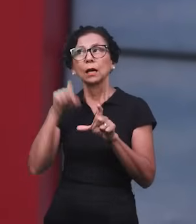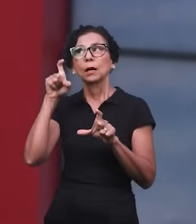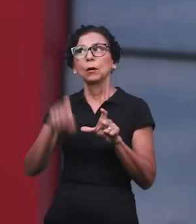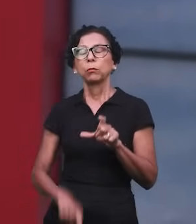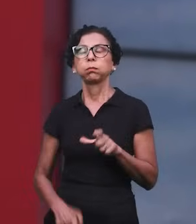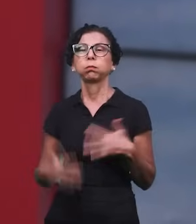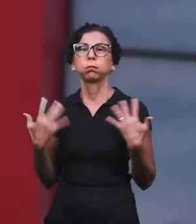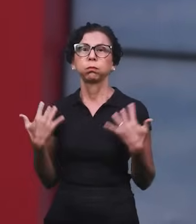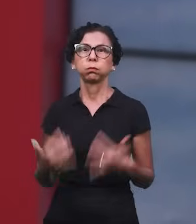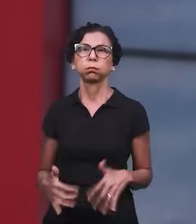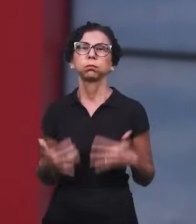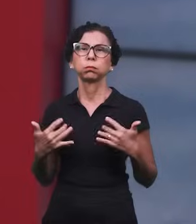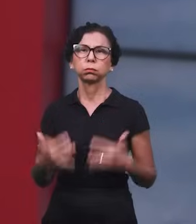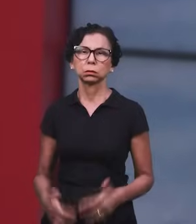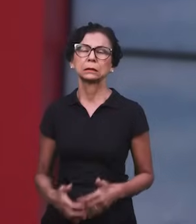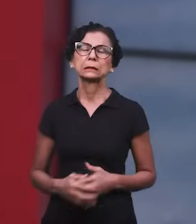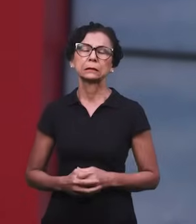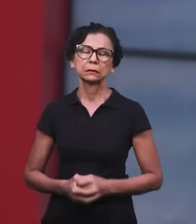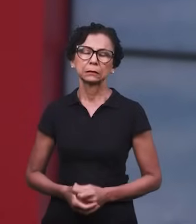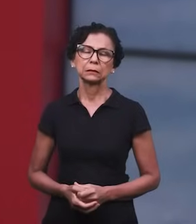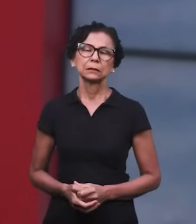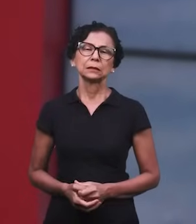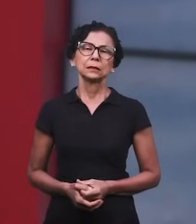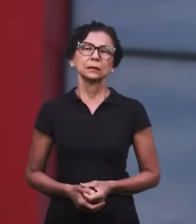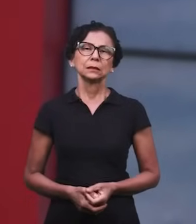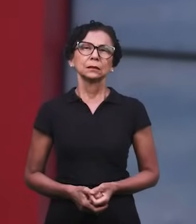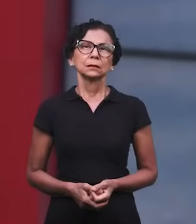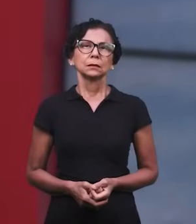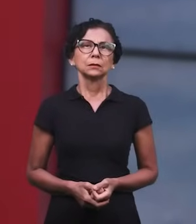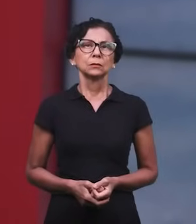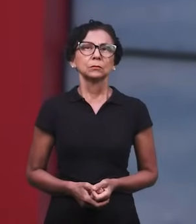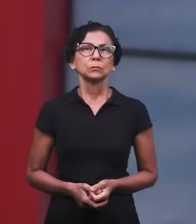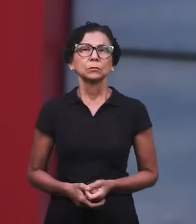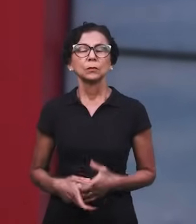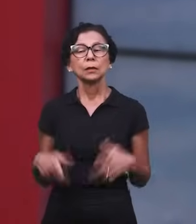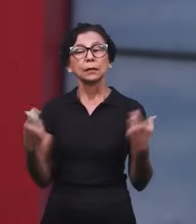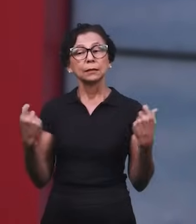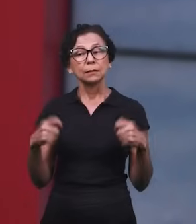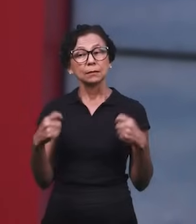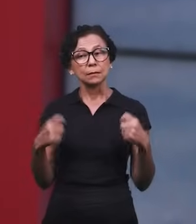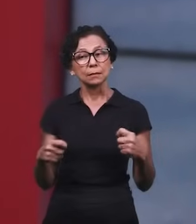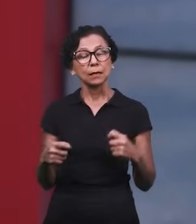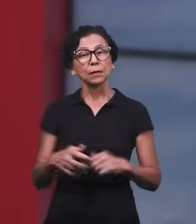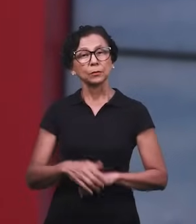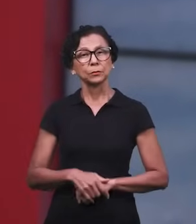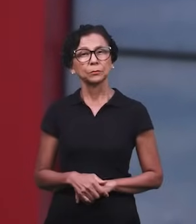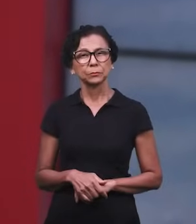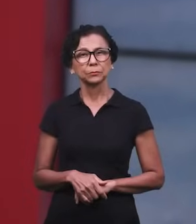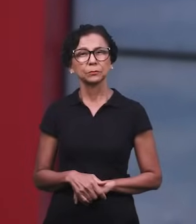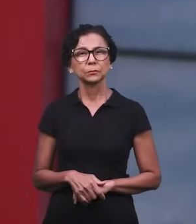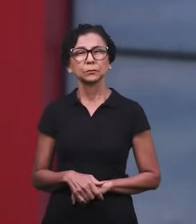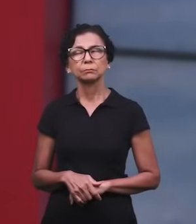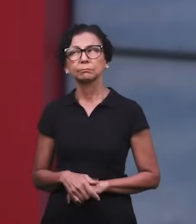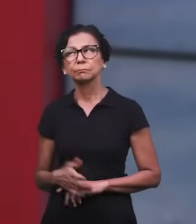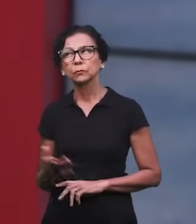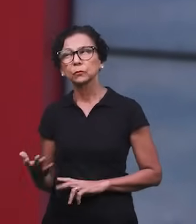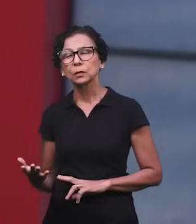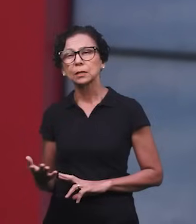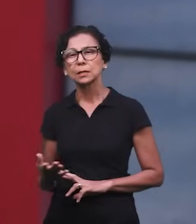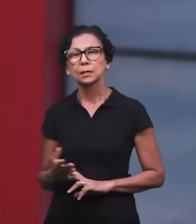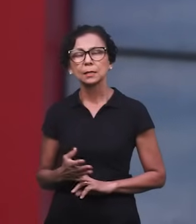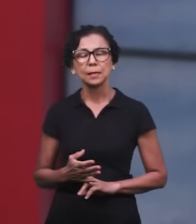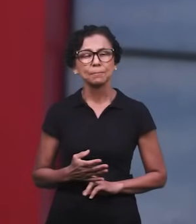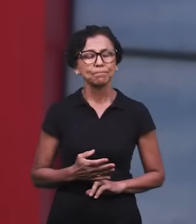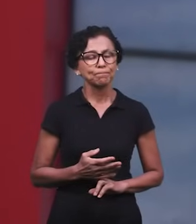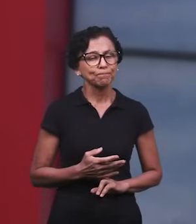isso, você criar uma capacidade de pensar por si mesmo. E isso não acontece no ensino médio, ou é muito